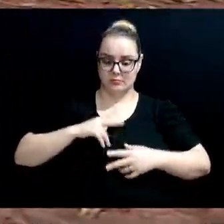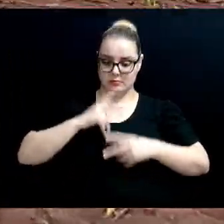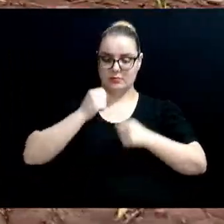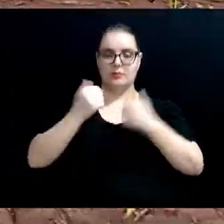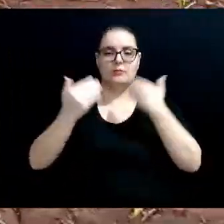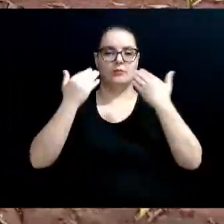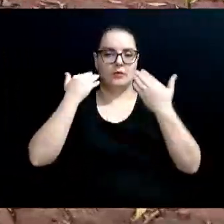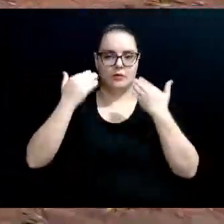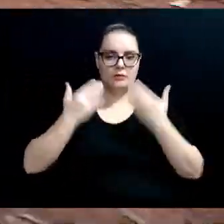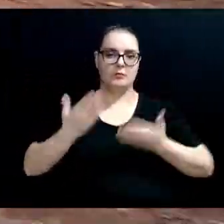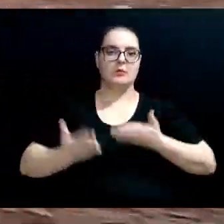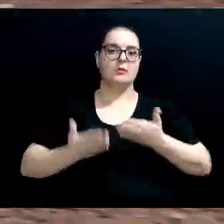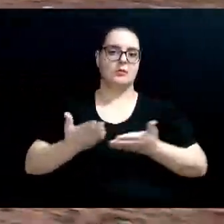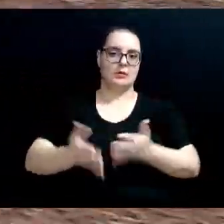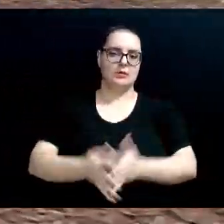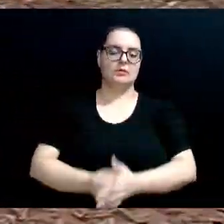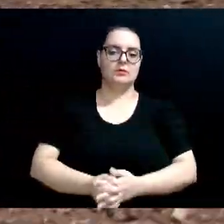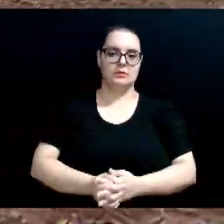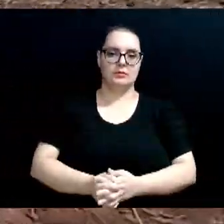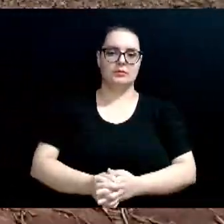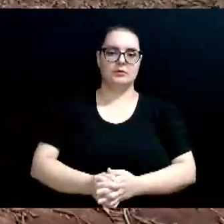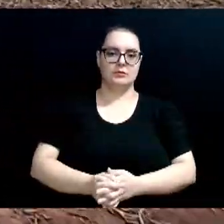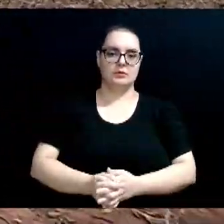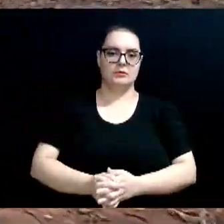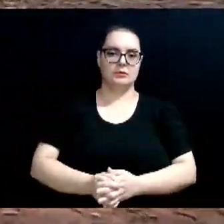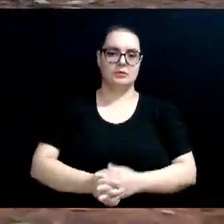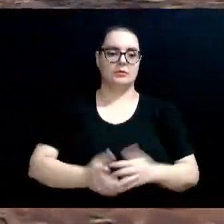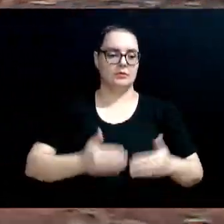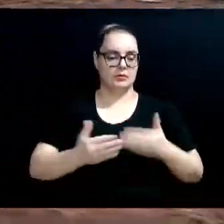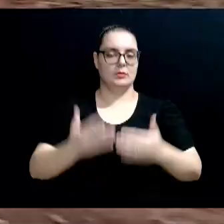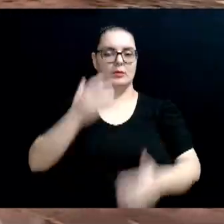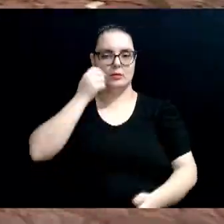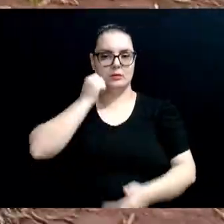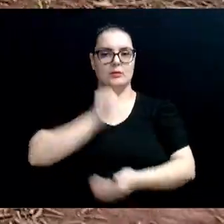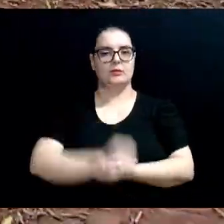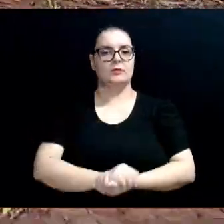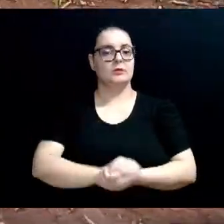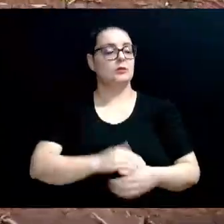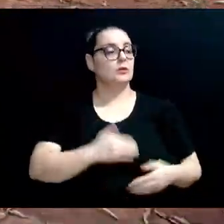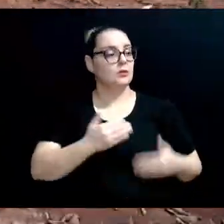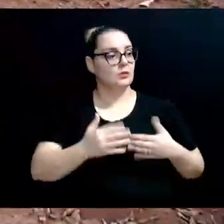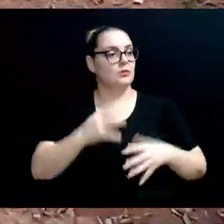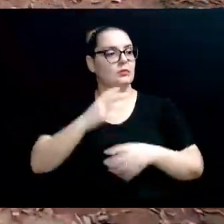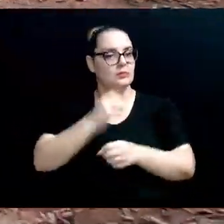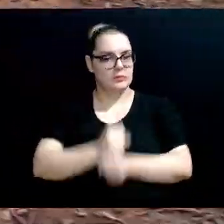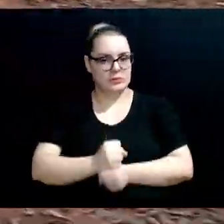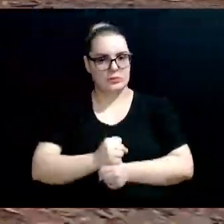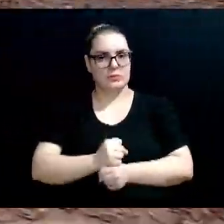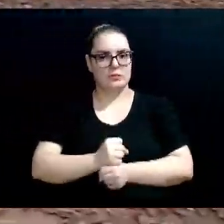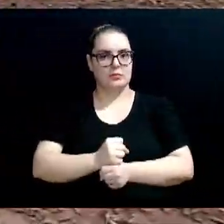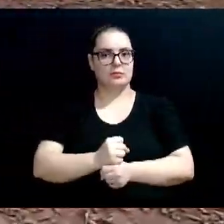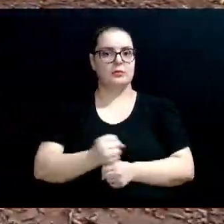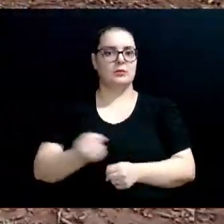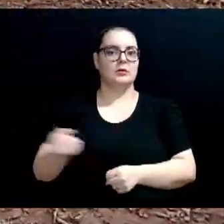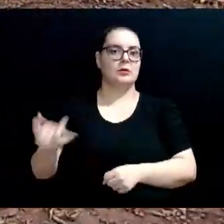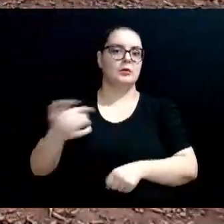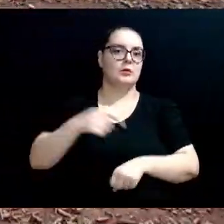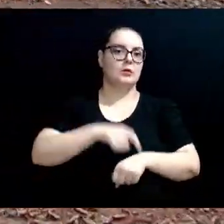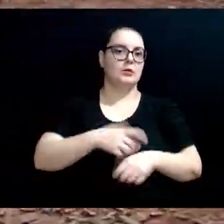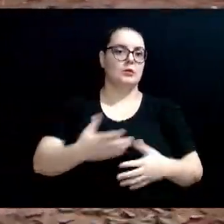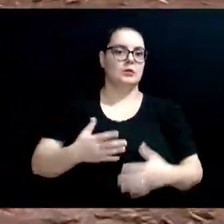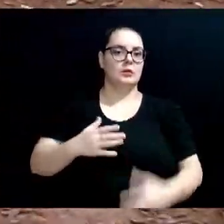psíquica de lidar com essa situação. Sim. Né? E o processo todo, ele durou quanto tempo até